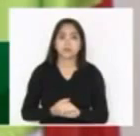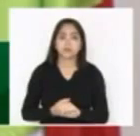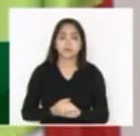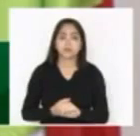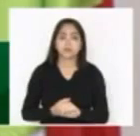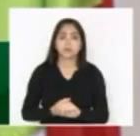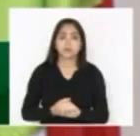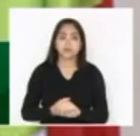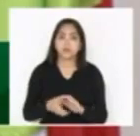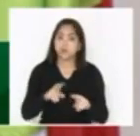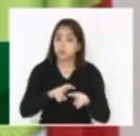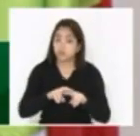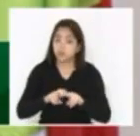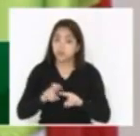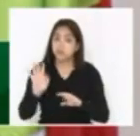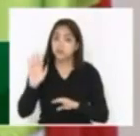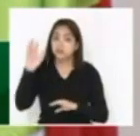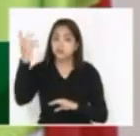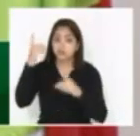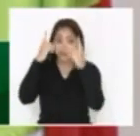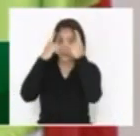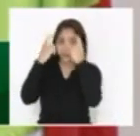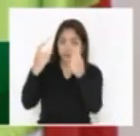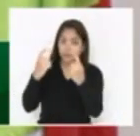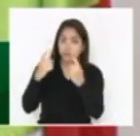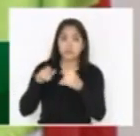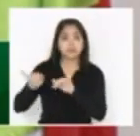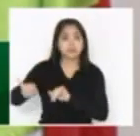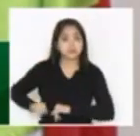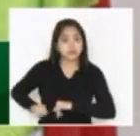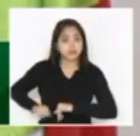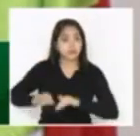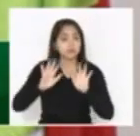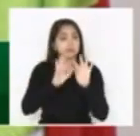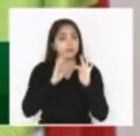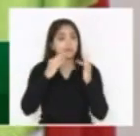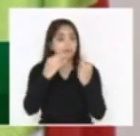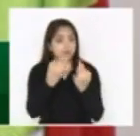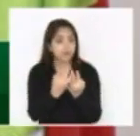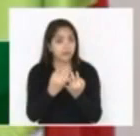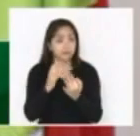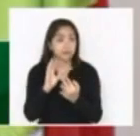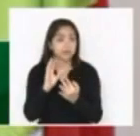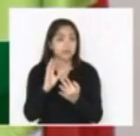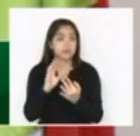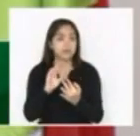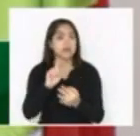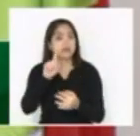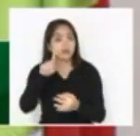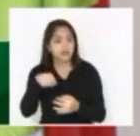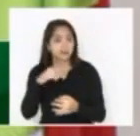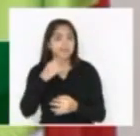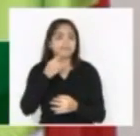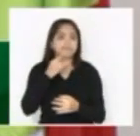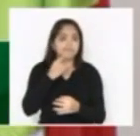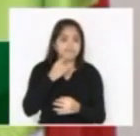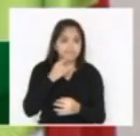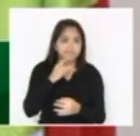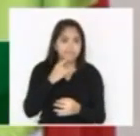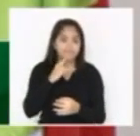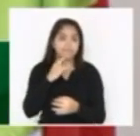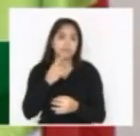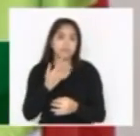que mais faz com que o sofrimento da família aconteça é a bebida alcoólica. Essa